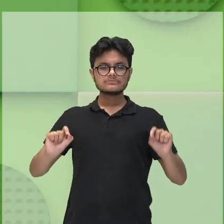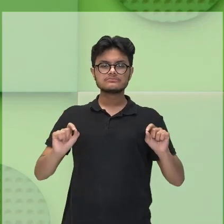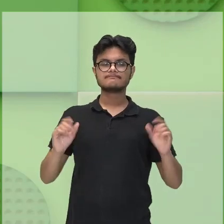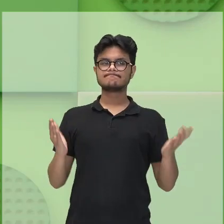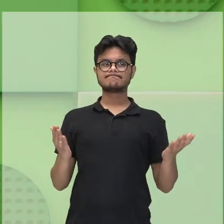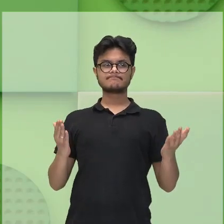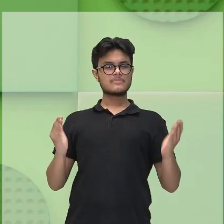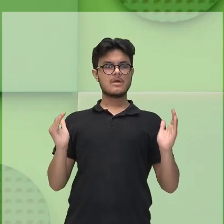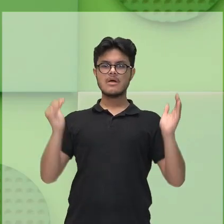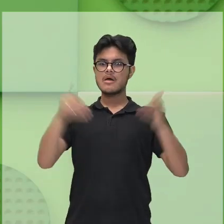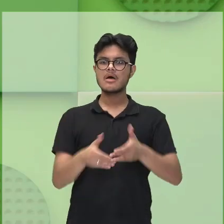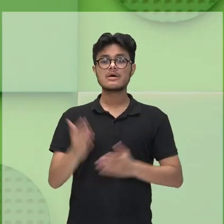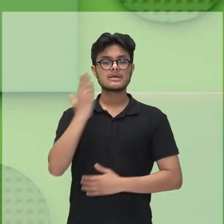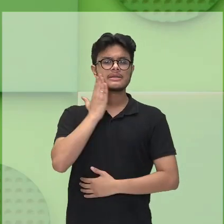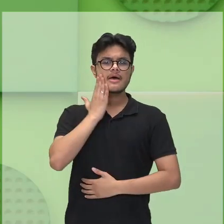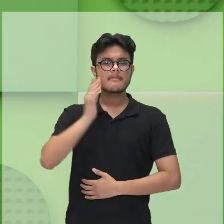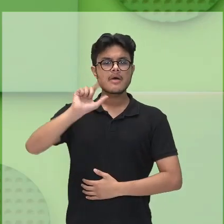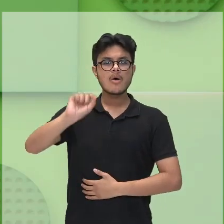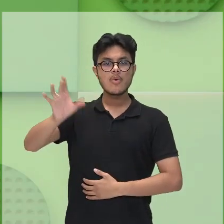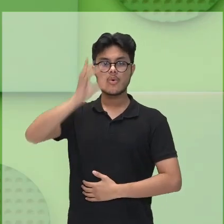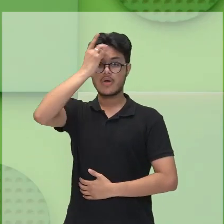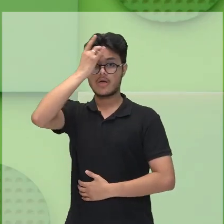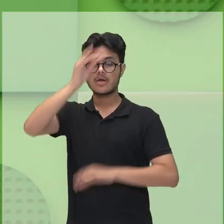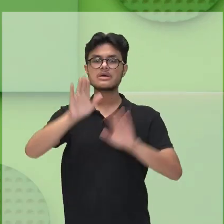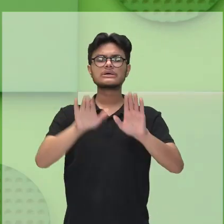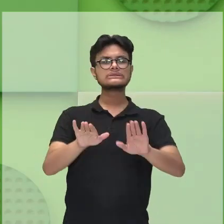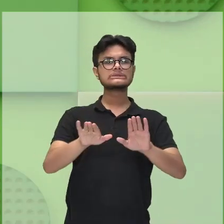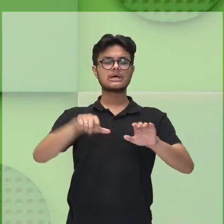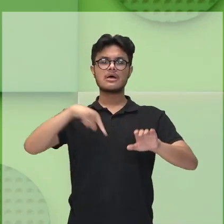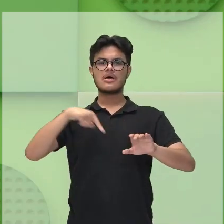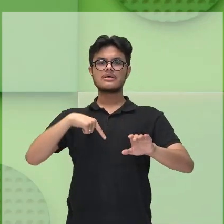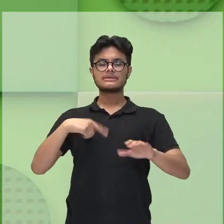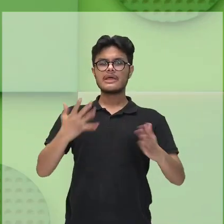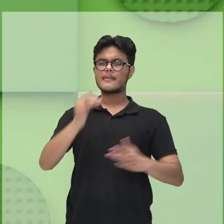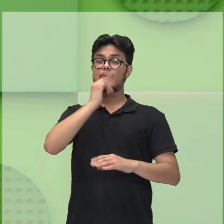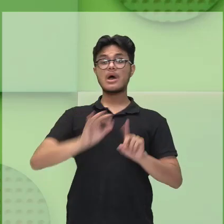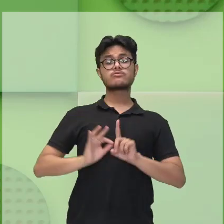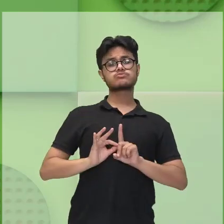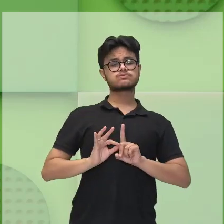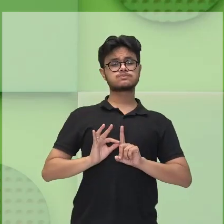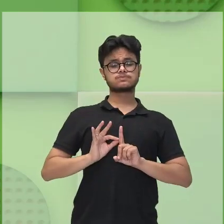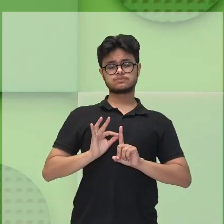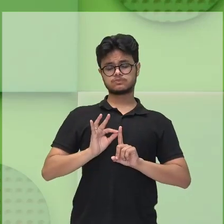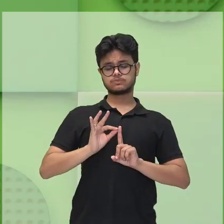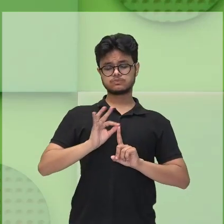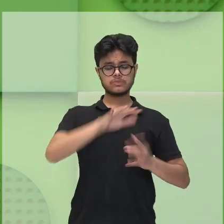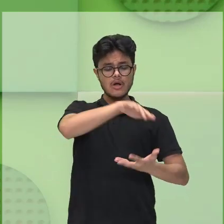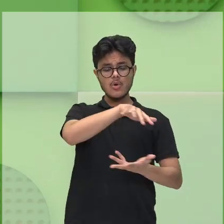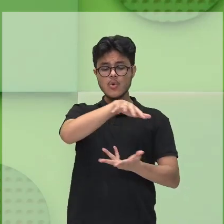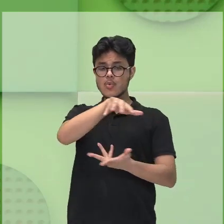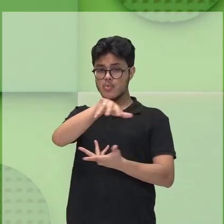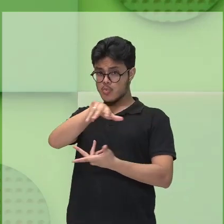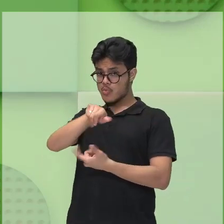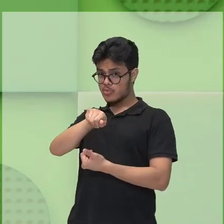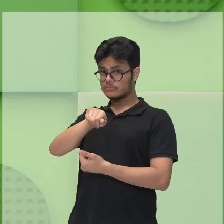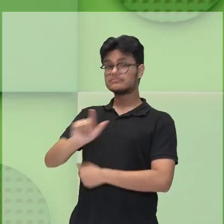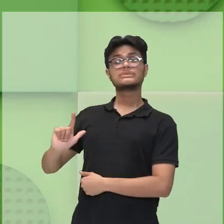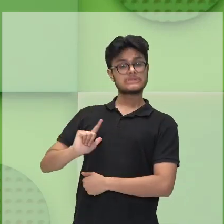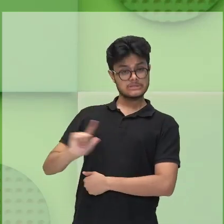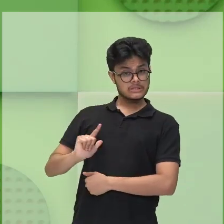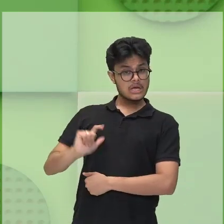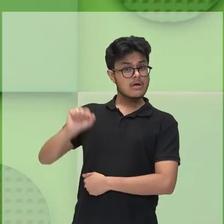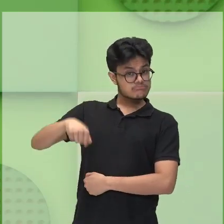a gente falar para os nossos alunos é que, por conta do aumento da temperatura que existe hoje mundialmente,